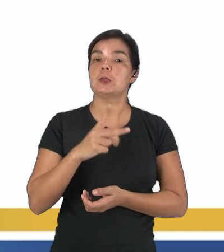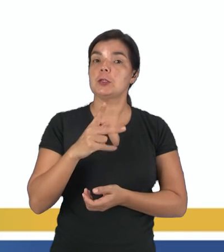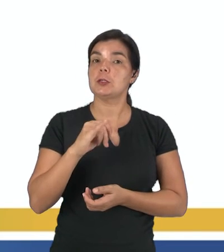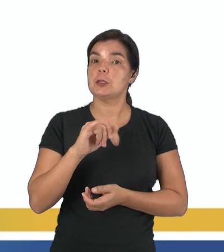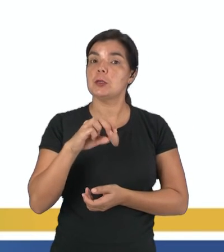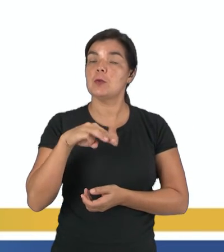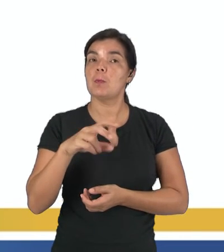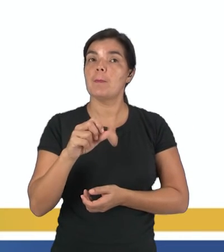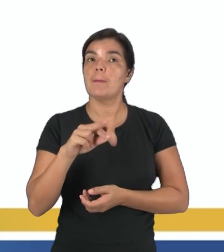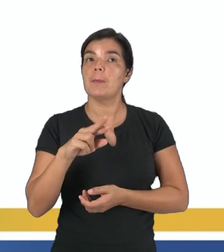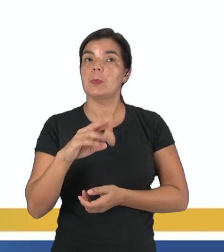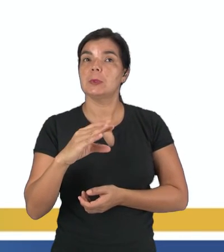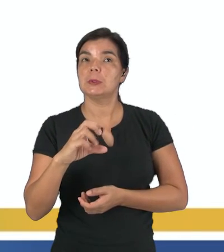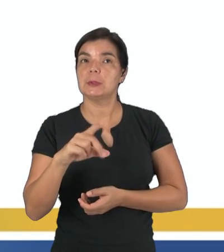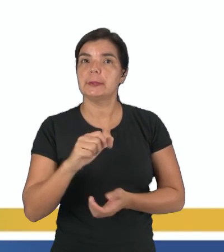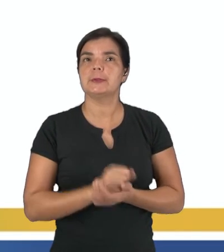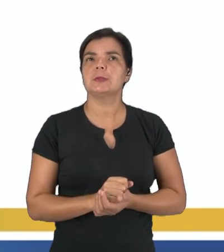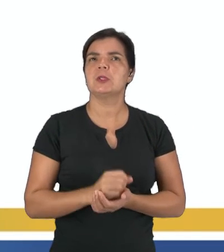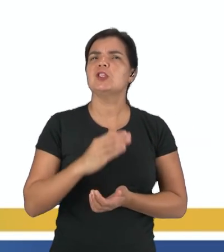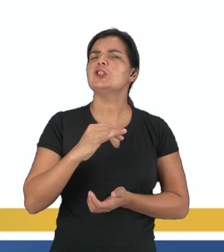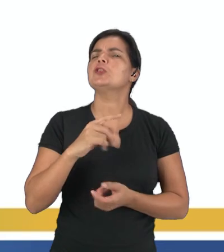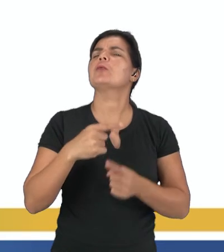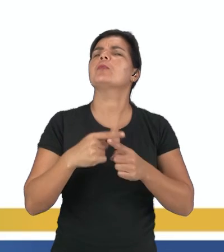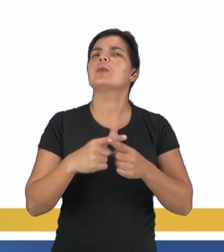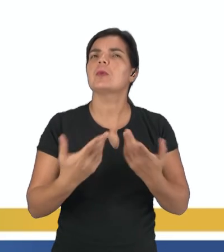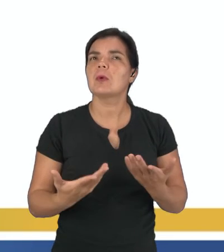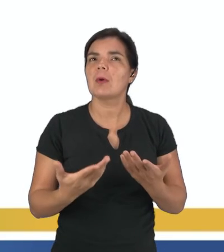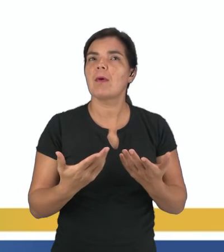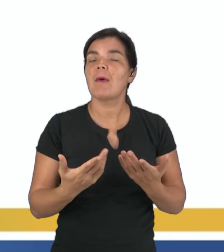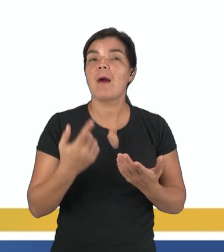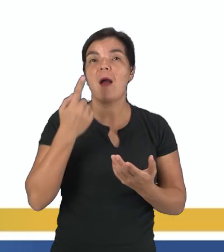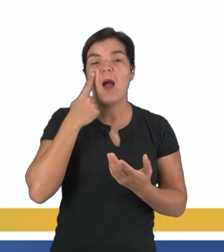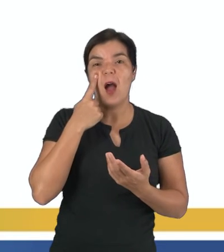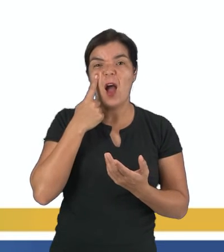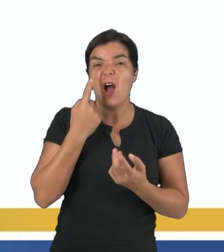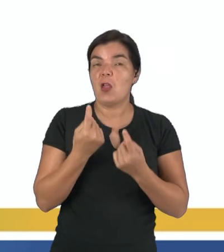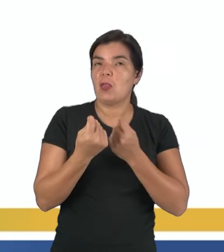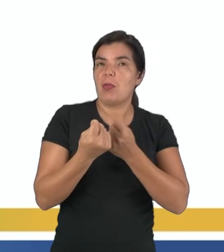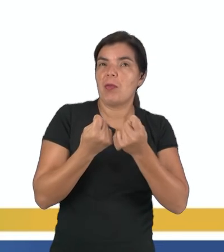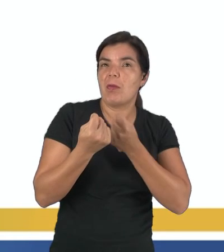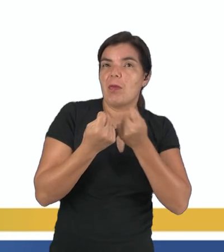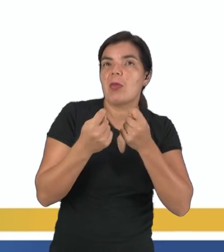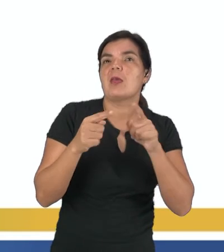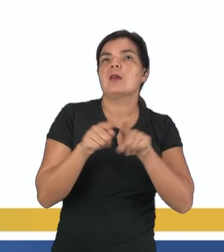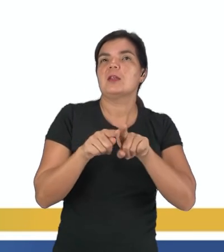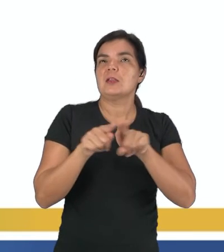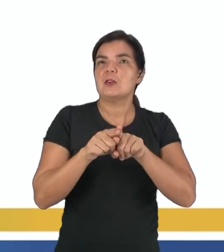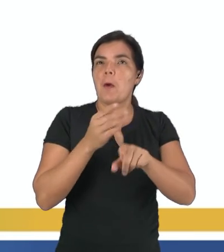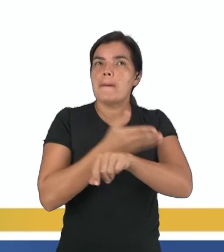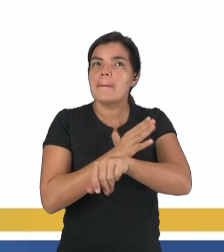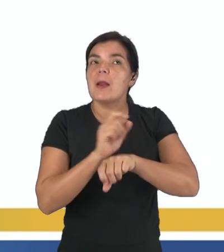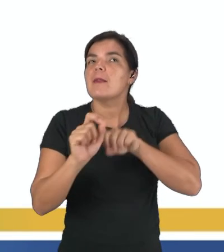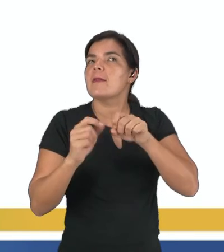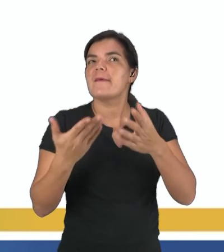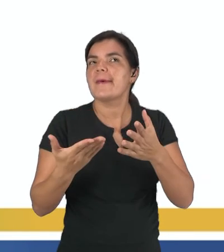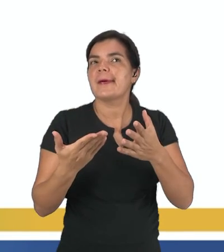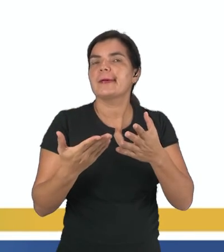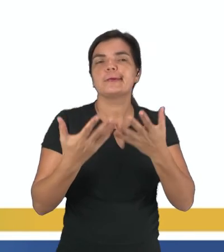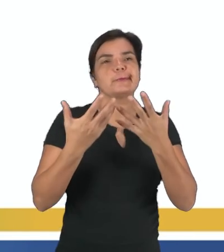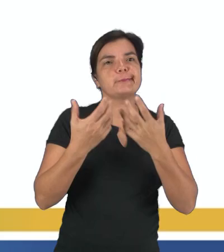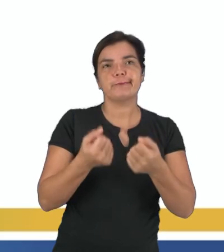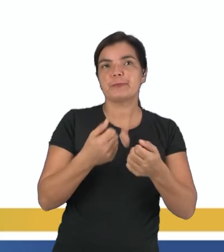e improcedente. Cínica porque a sonegação que nesse caso se pratica não